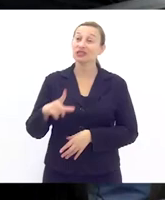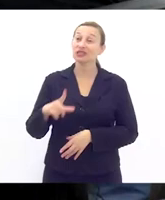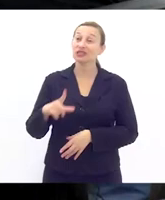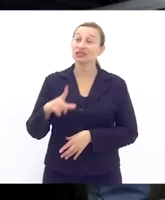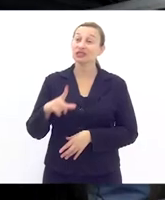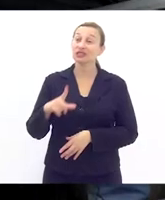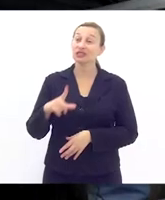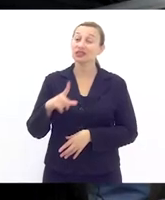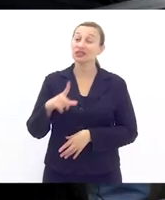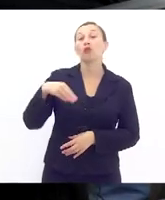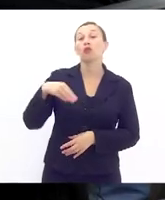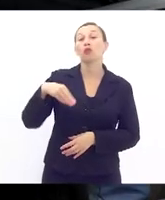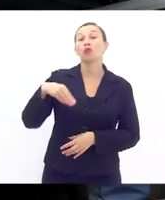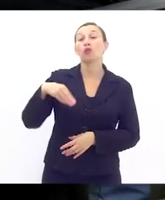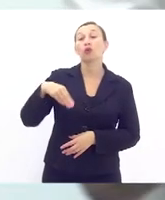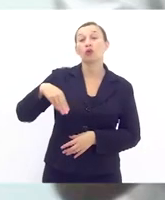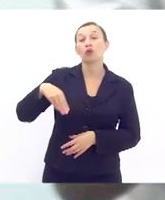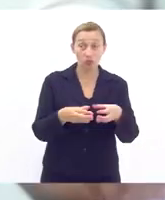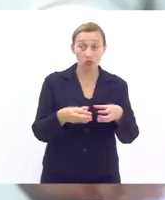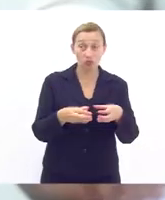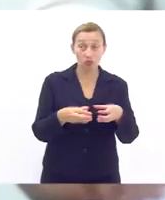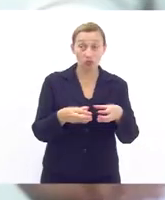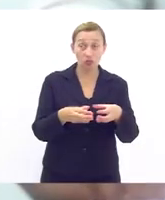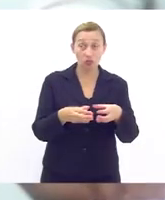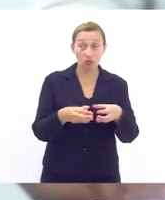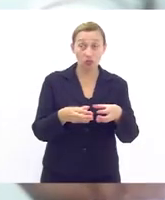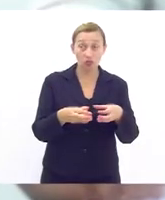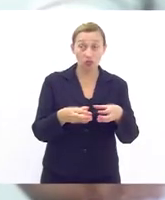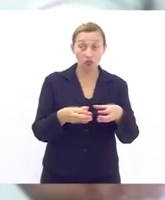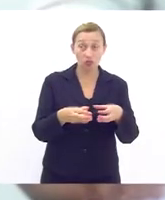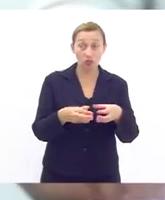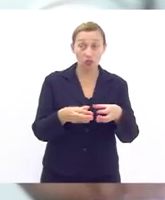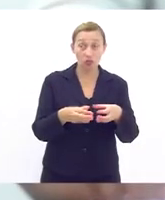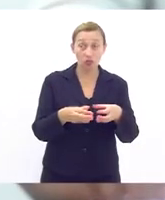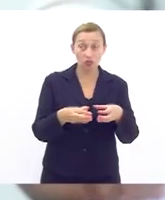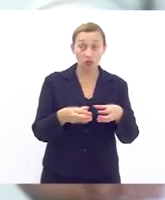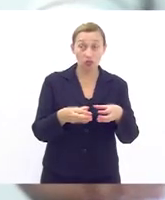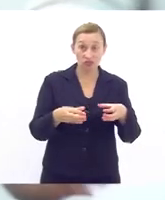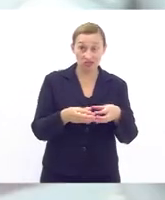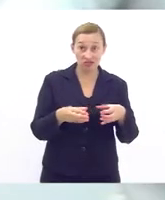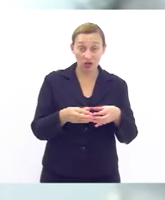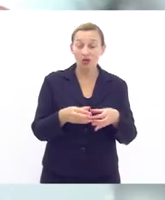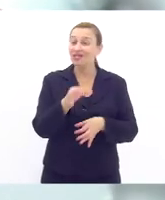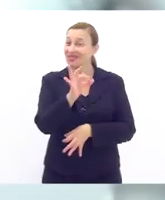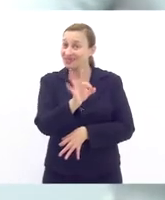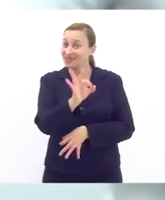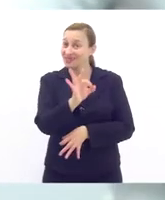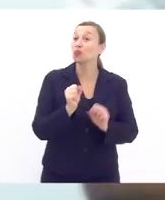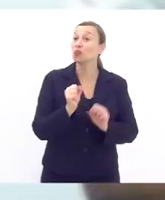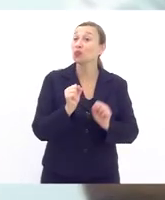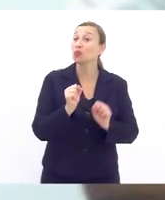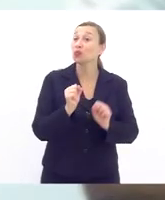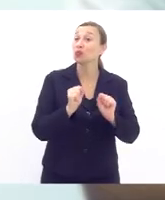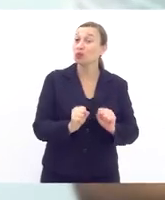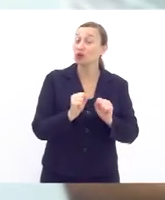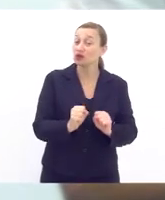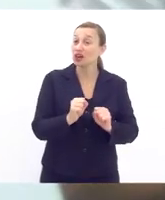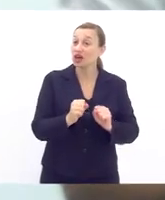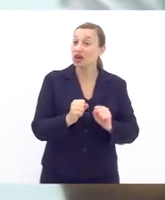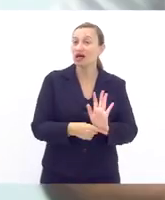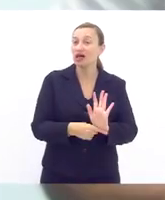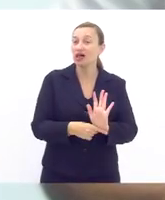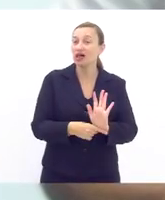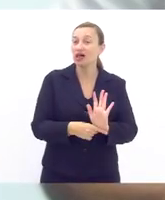que compõem como membros e suplentes essa essa comissão justamente para a gente poder amparar